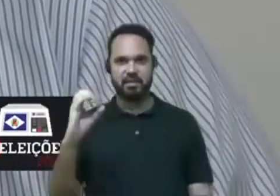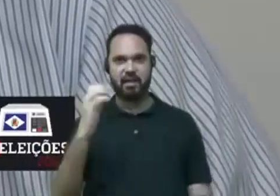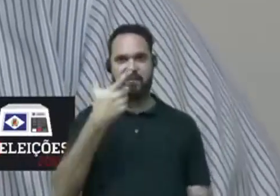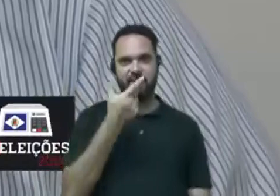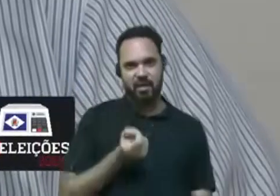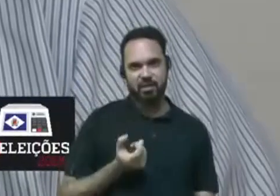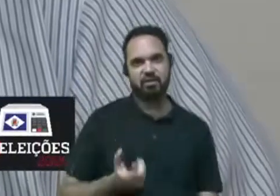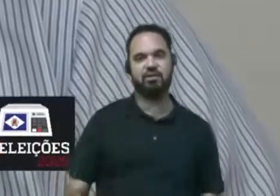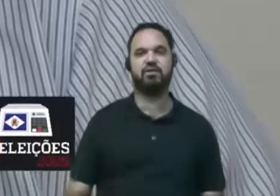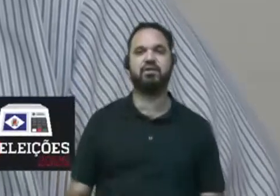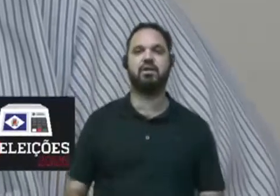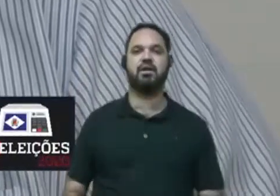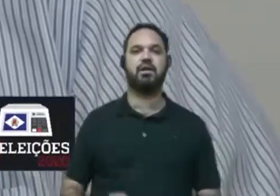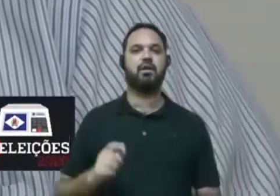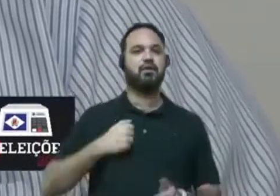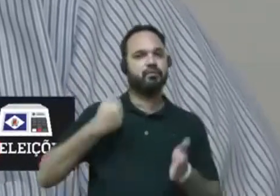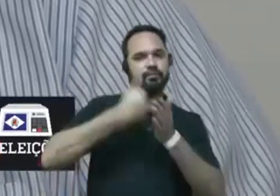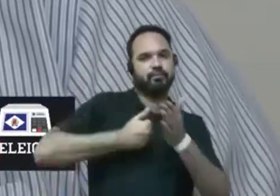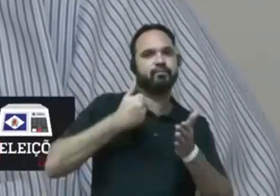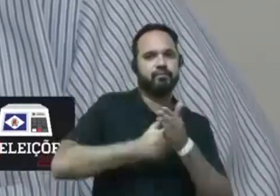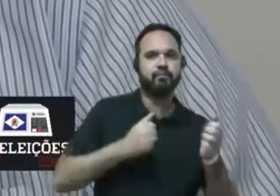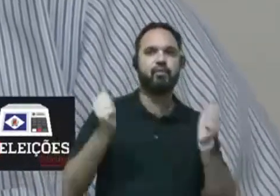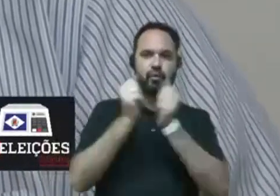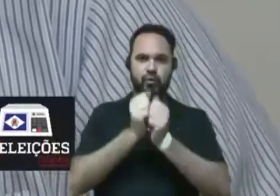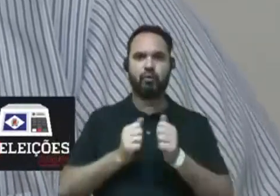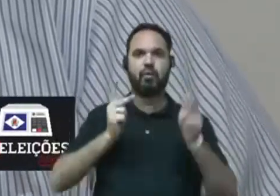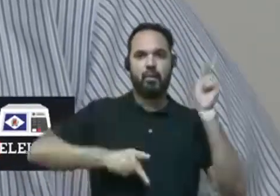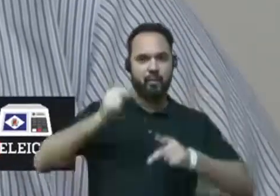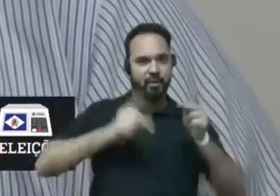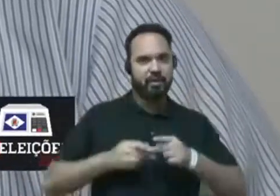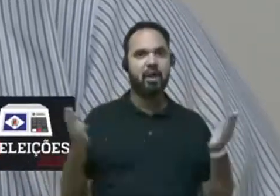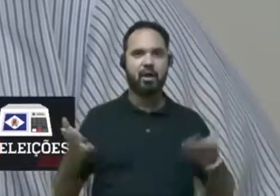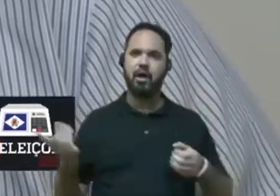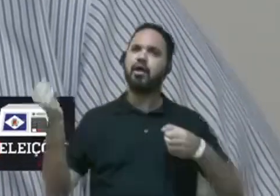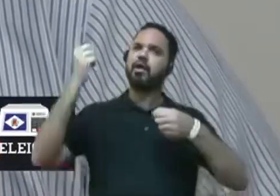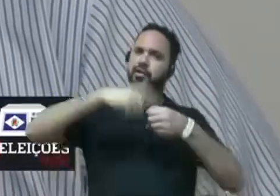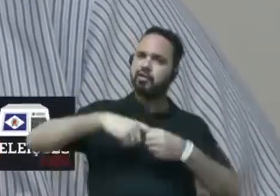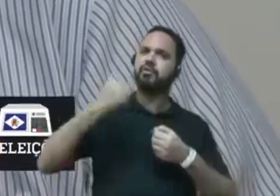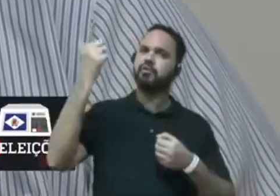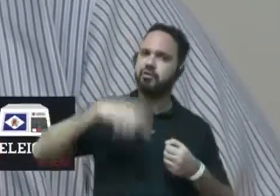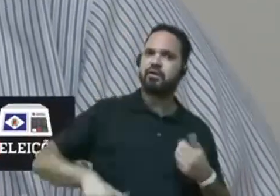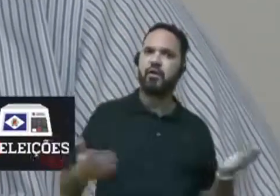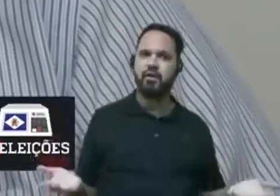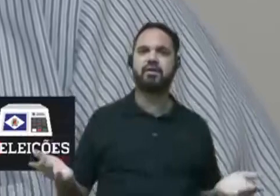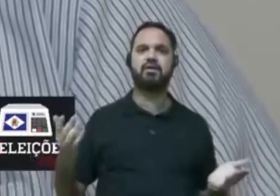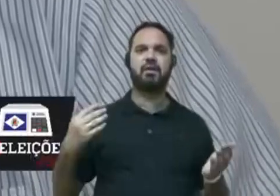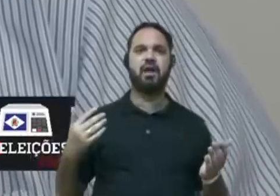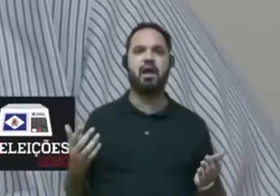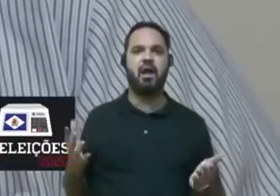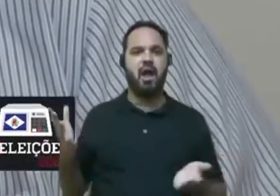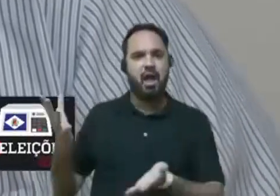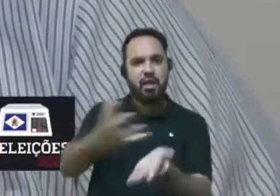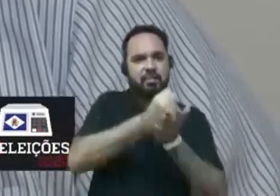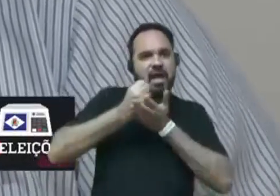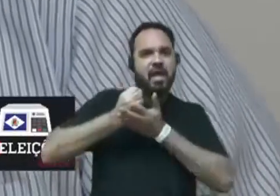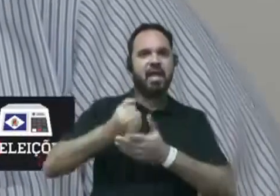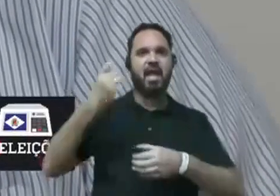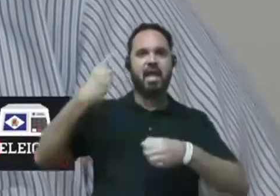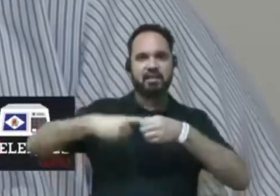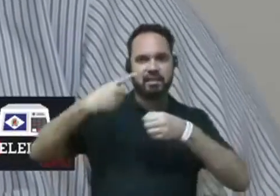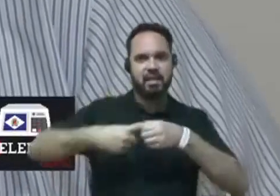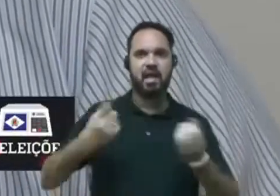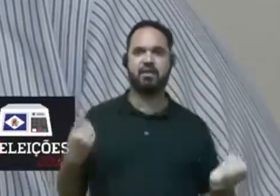estamos aí na luta com a população agora chegou a nossa vez e tomar conta da cidade a população